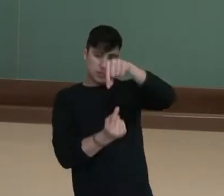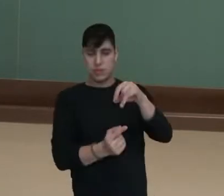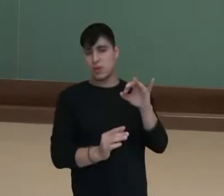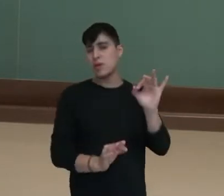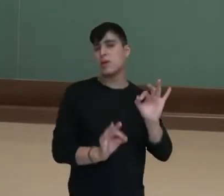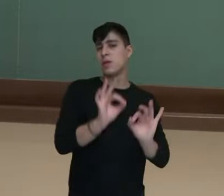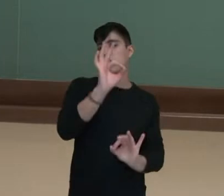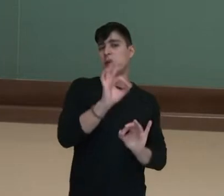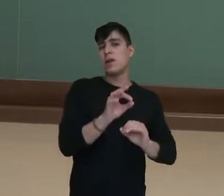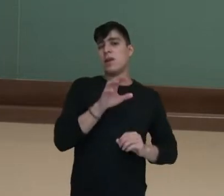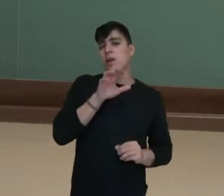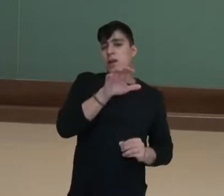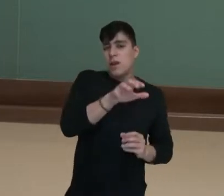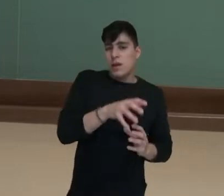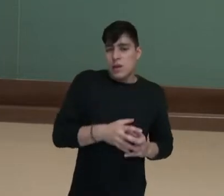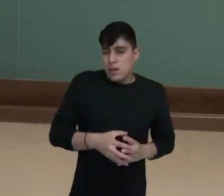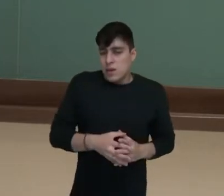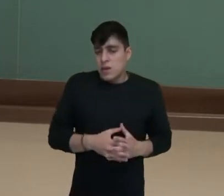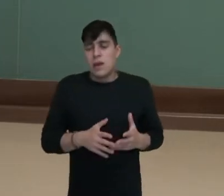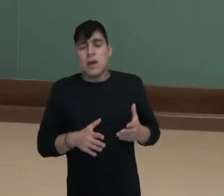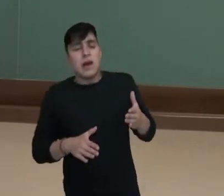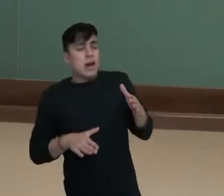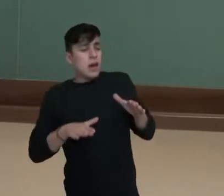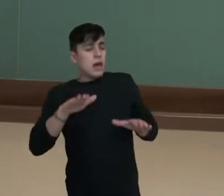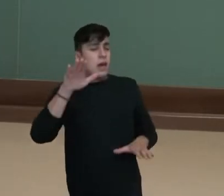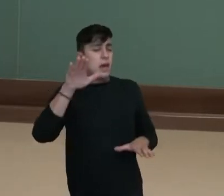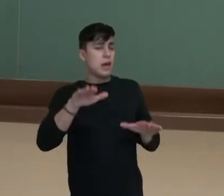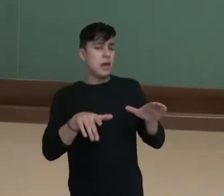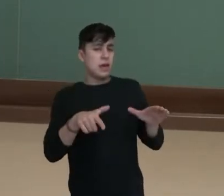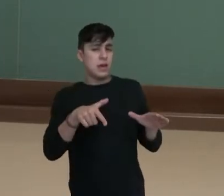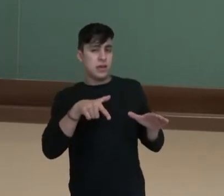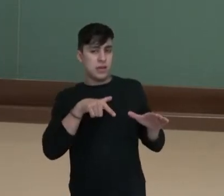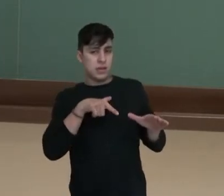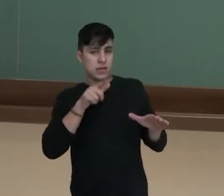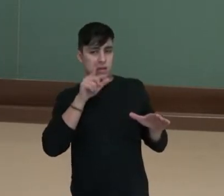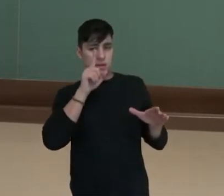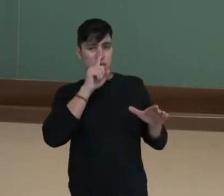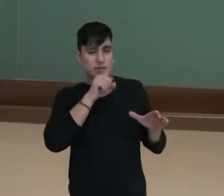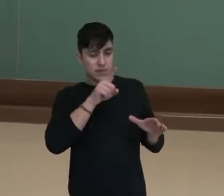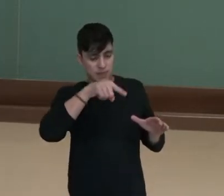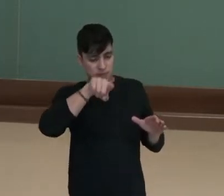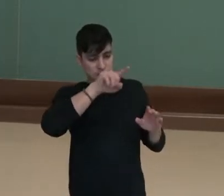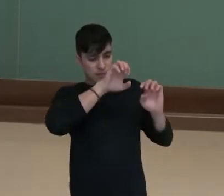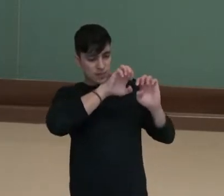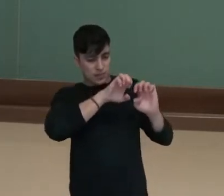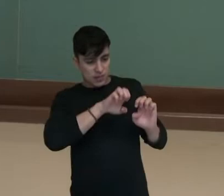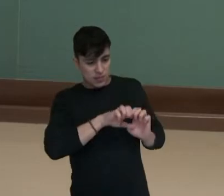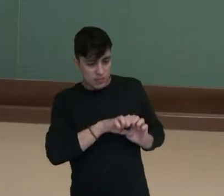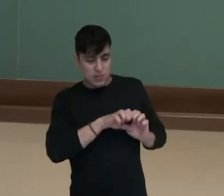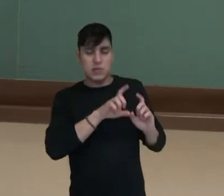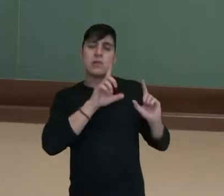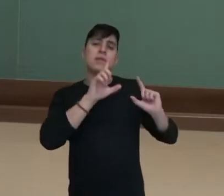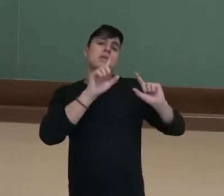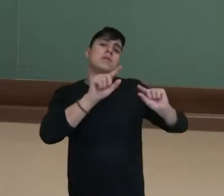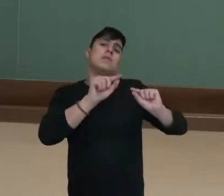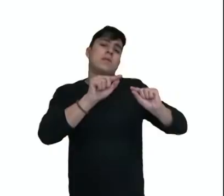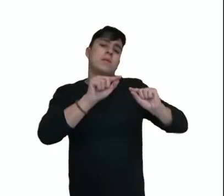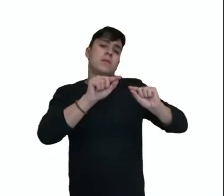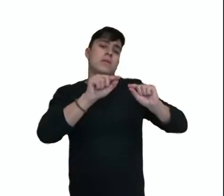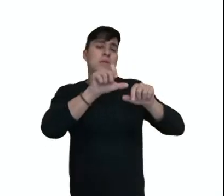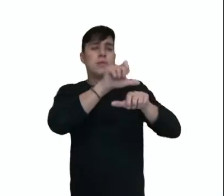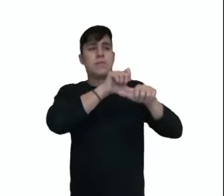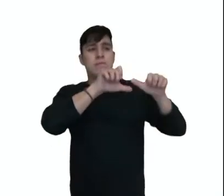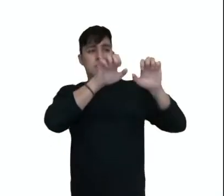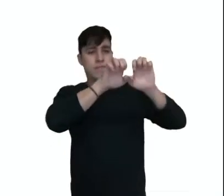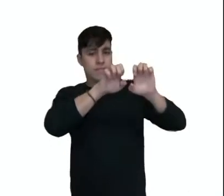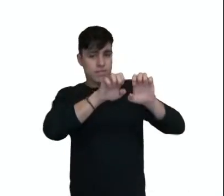arrumados e organizados. Às vezes pode ocorrer um erro nessa estrutura. E aí dá alteração cromossômica